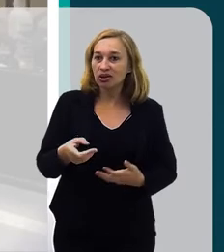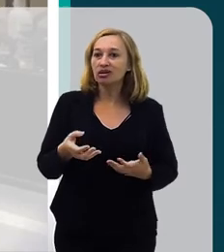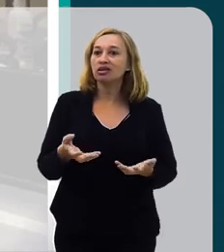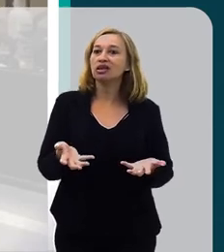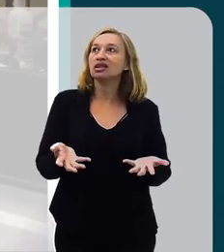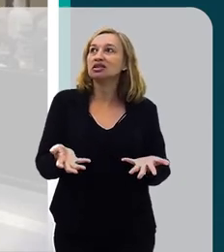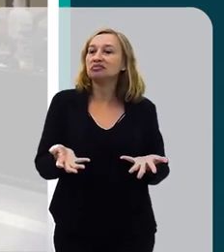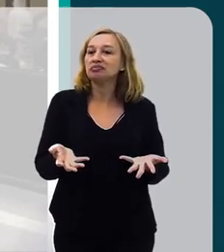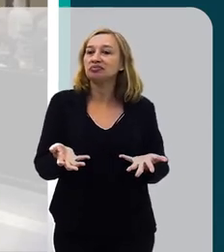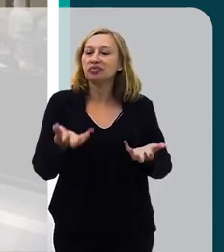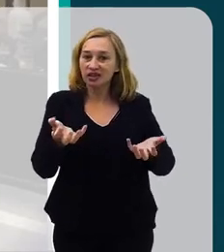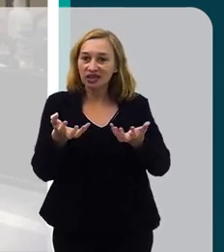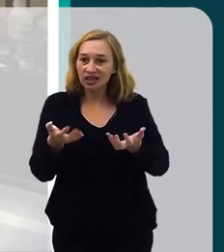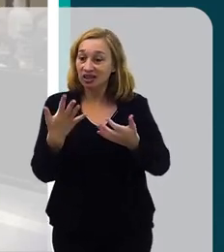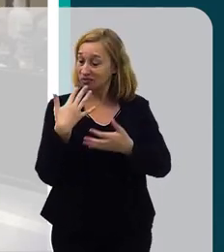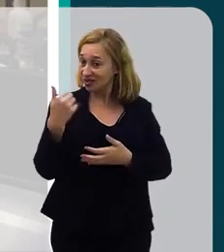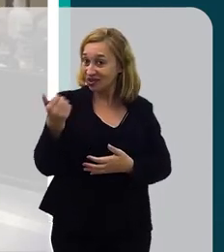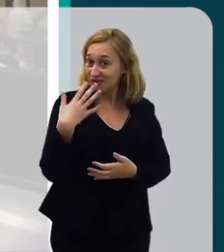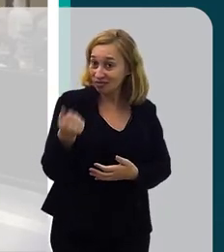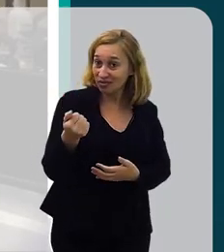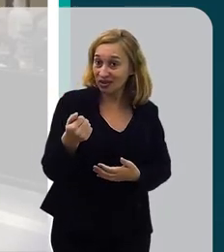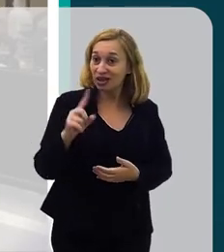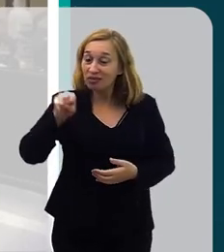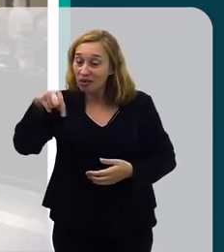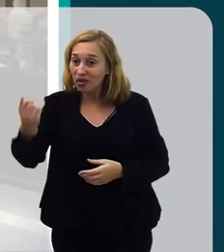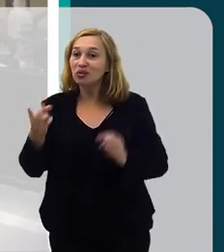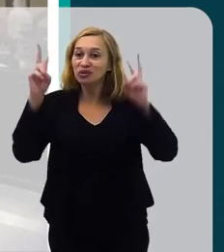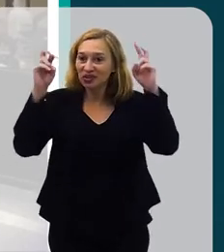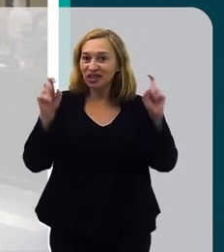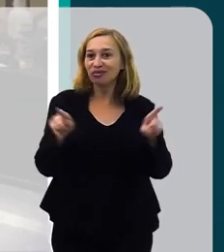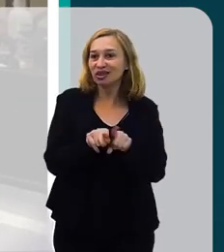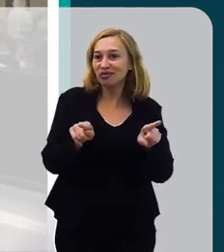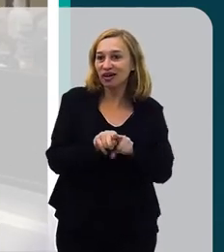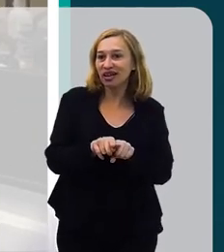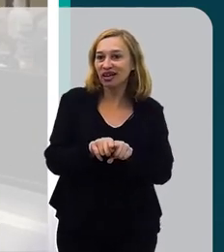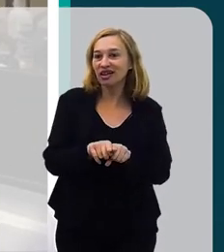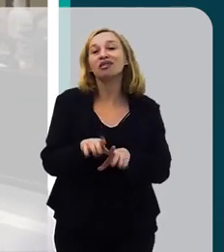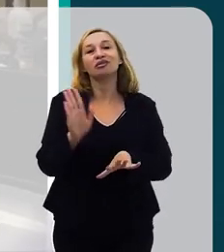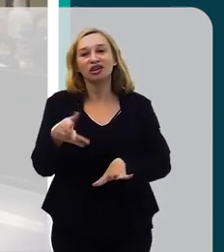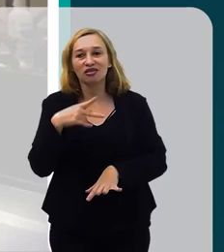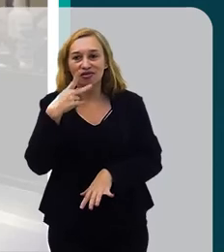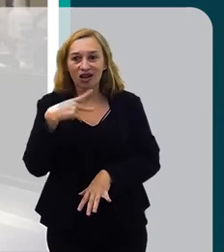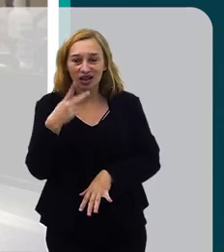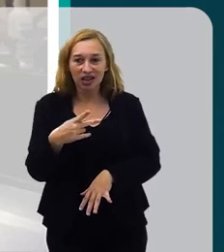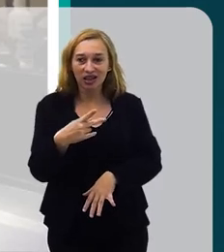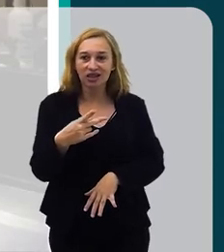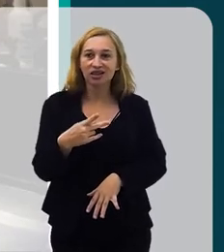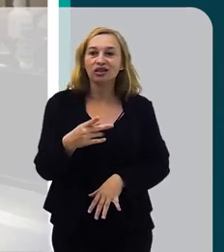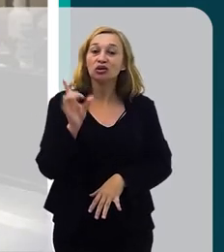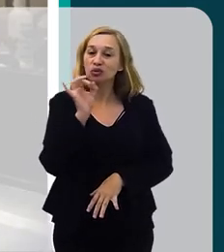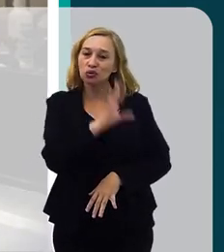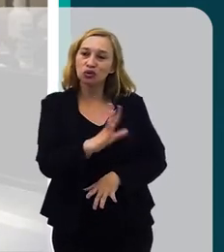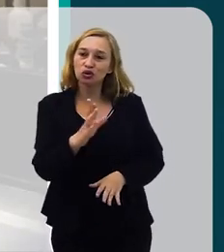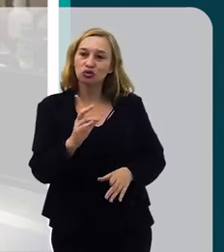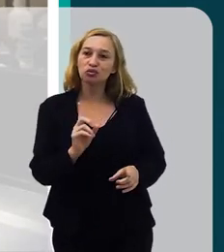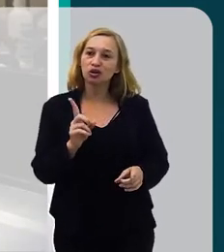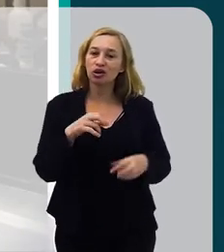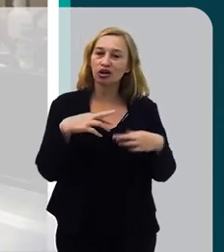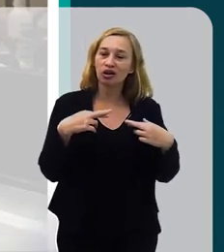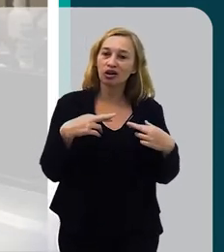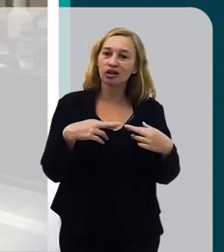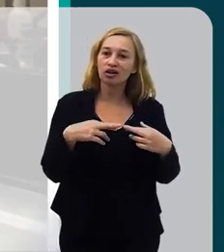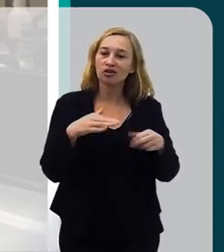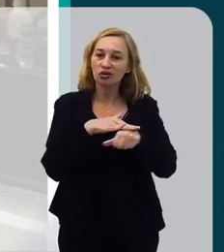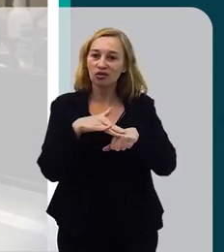coloco à disposição sempre que vocês quiserem me chamar, e para outros temas também, né? Como eu falei no